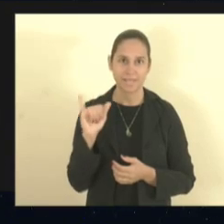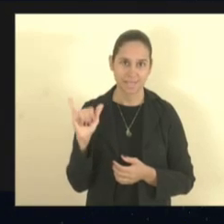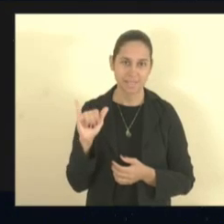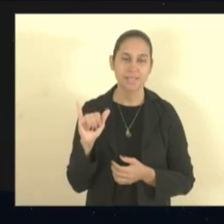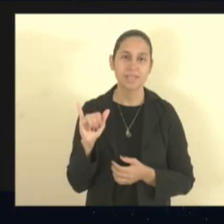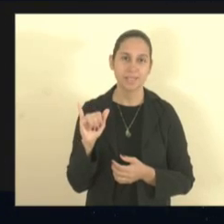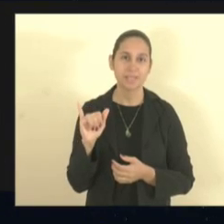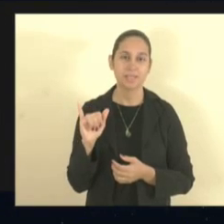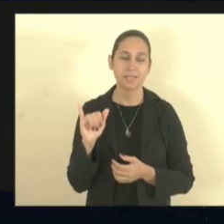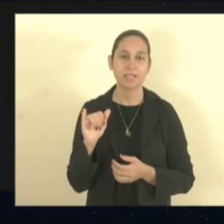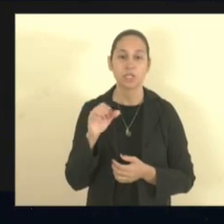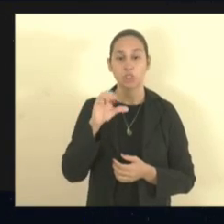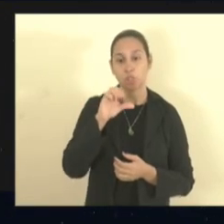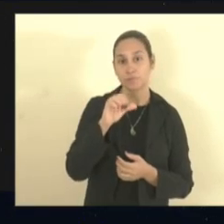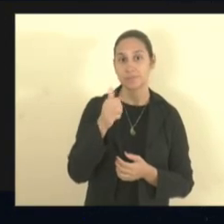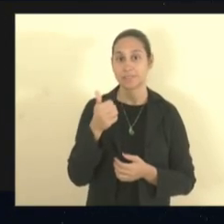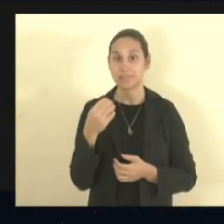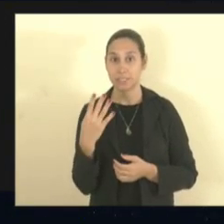hoje,